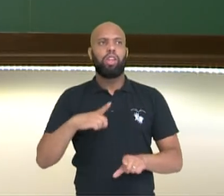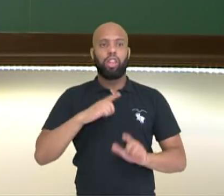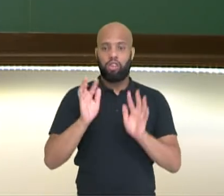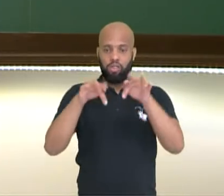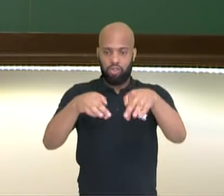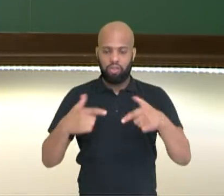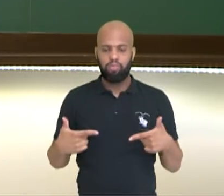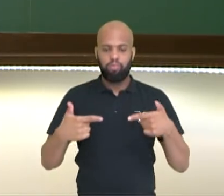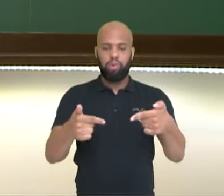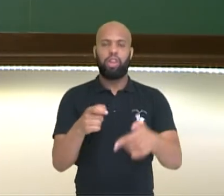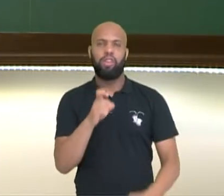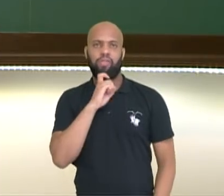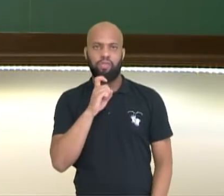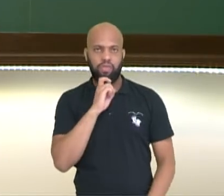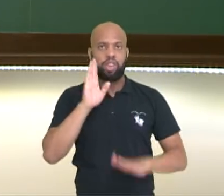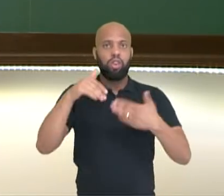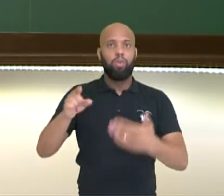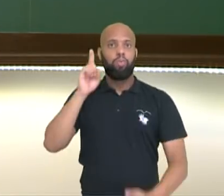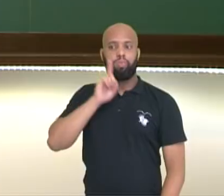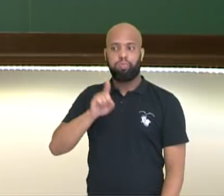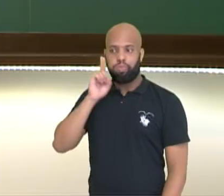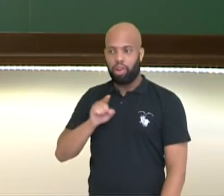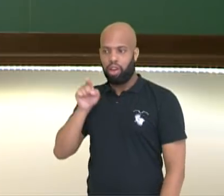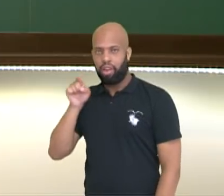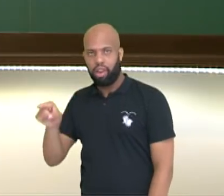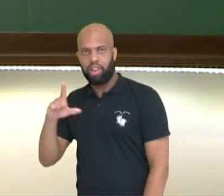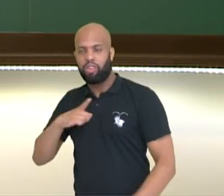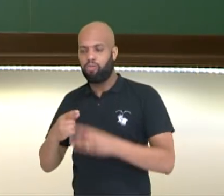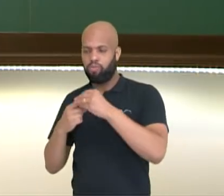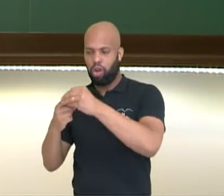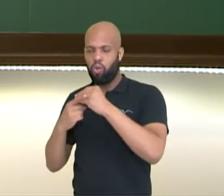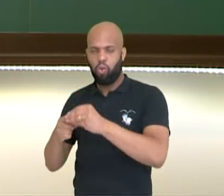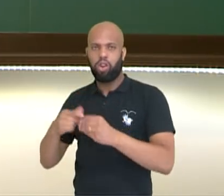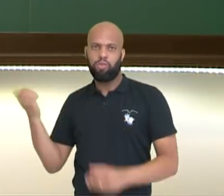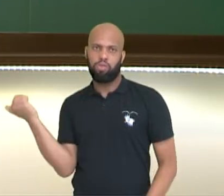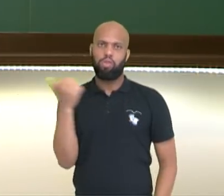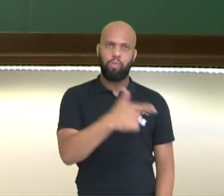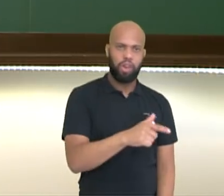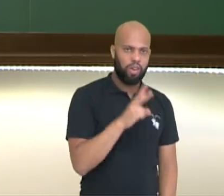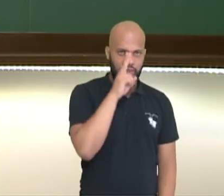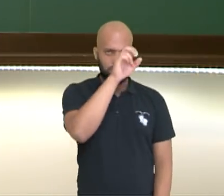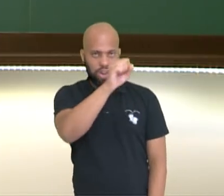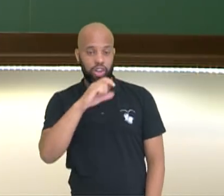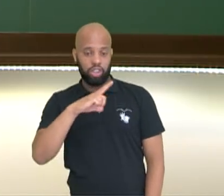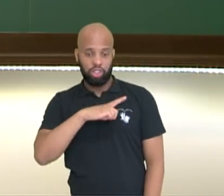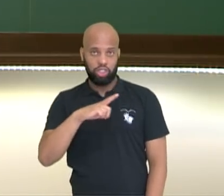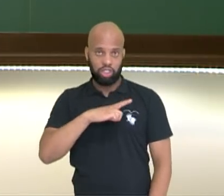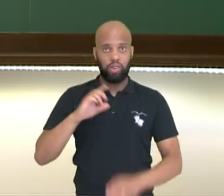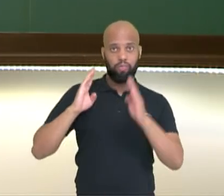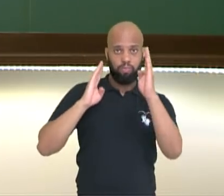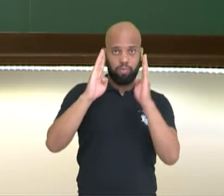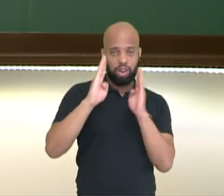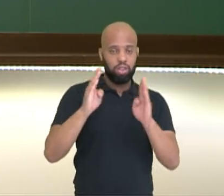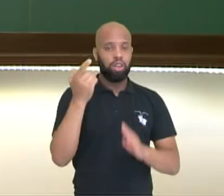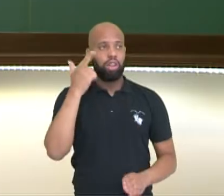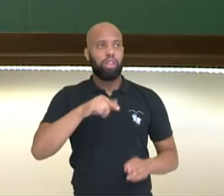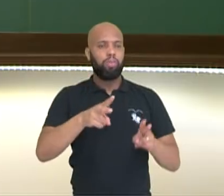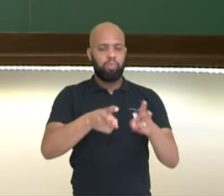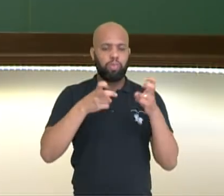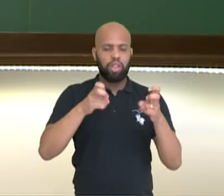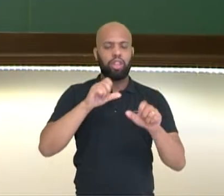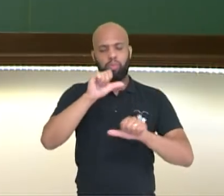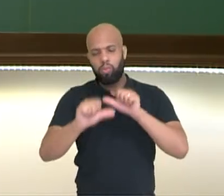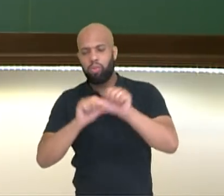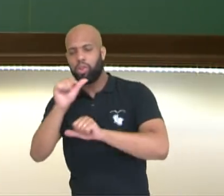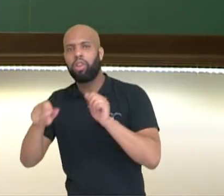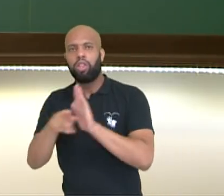Guerra Fria, quando os Estados Unidos se tornaram a maior potência existente, nós percebemos uma